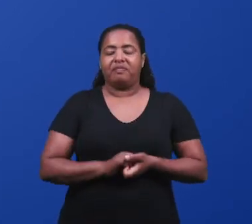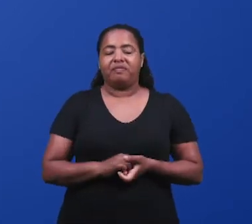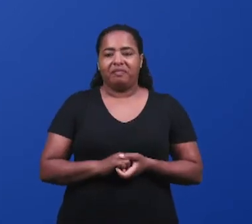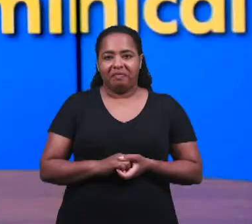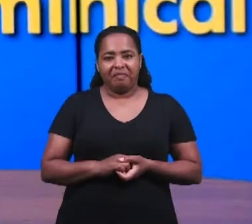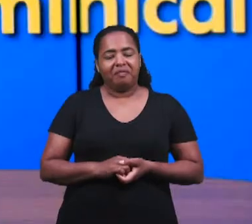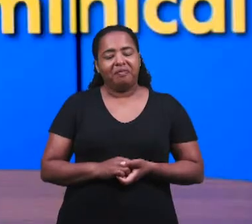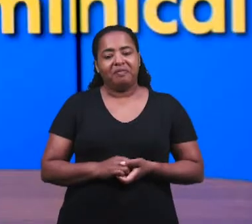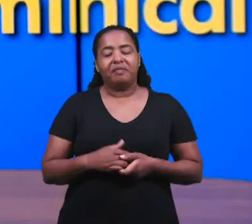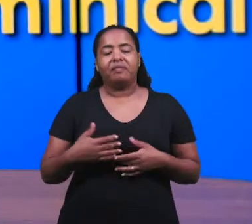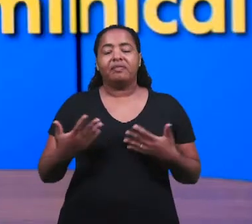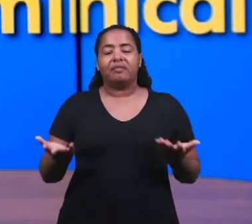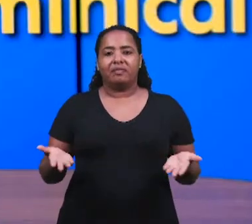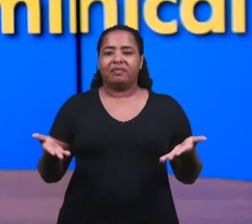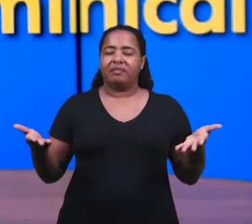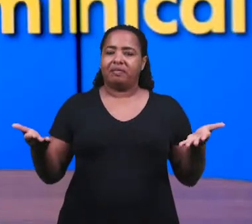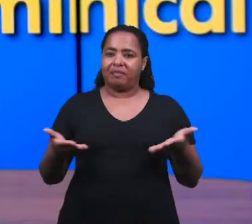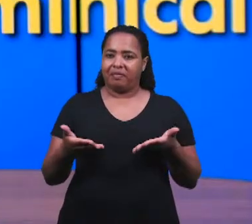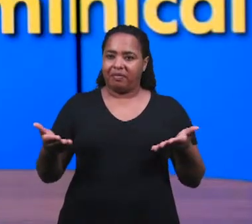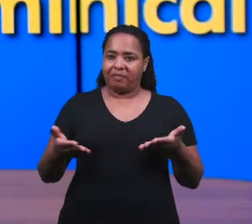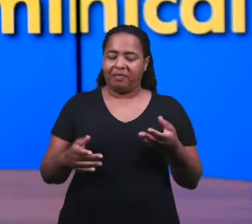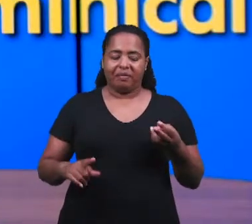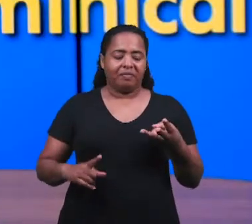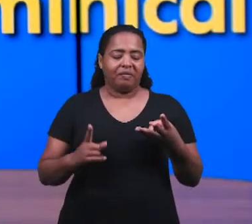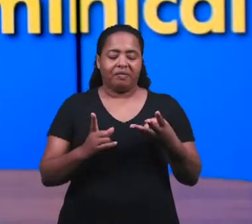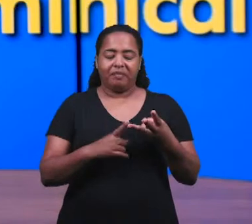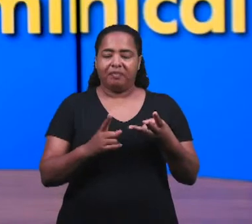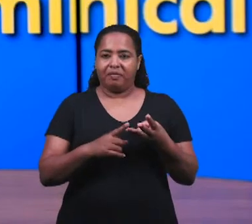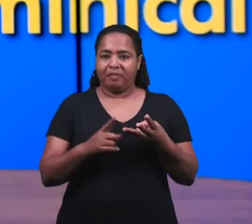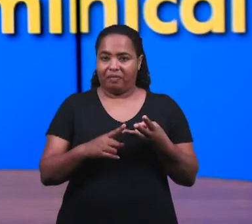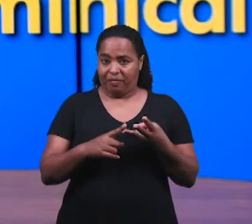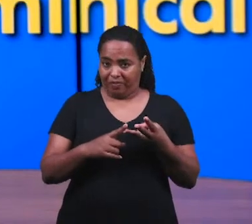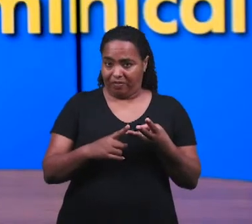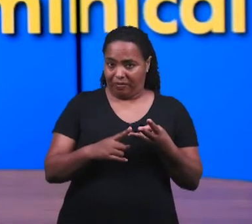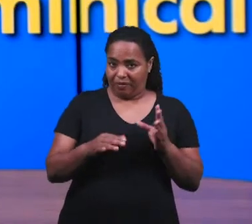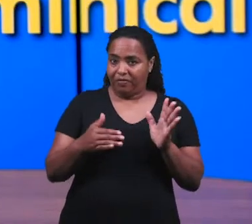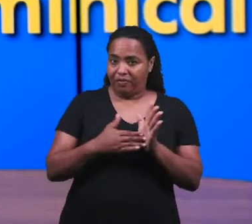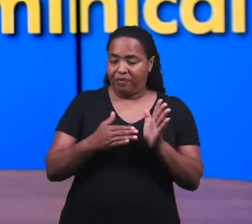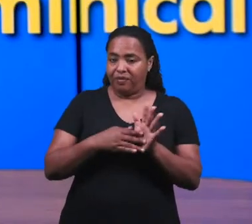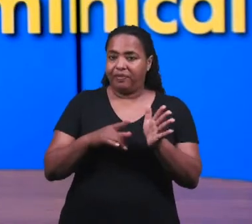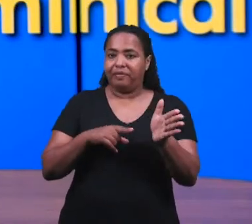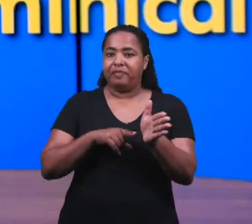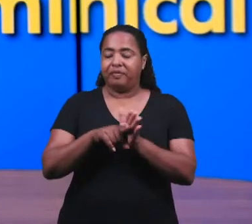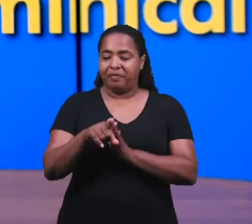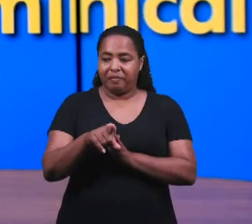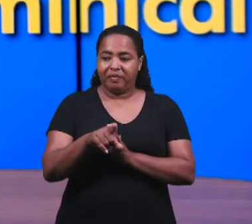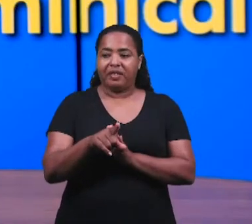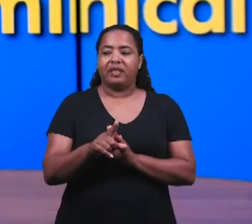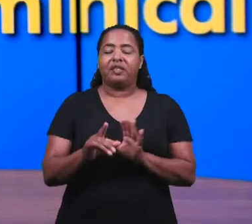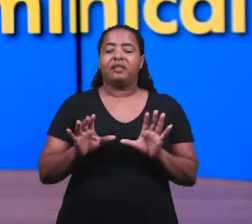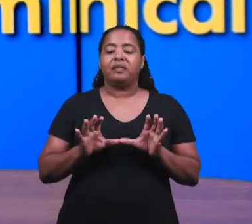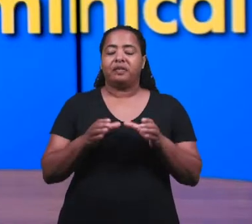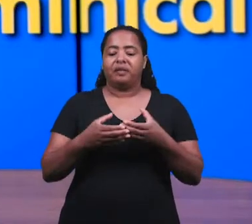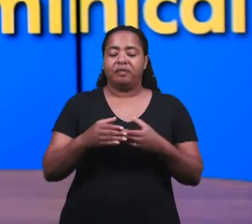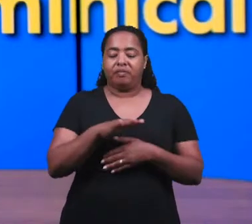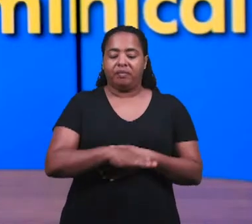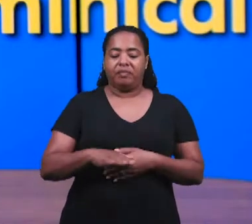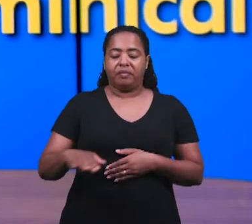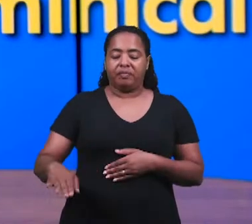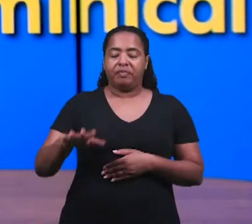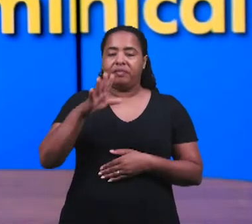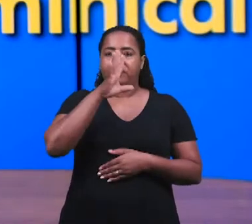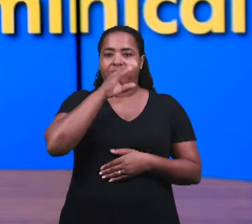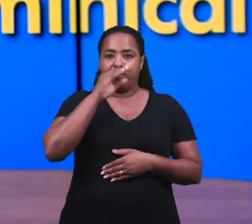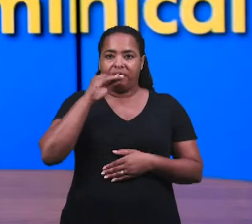Jesus. Muito bem, irmãos, nós vamos agora para a nossa terceira e última pergunta. E essa terceira e última pergunta foi dirigida a